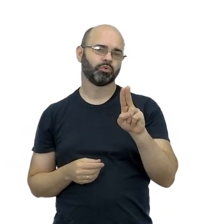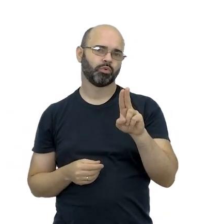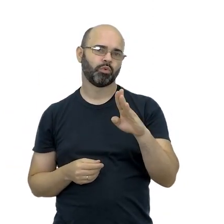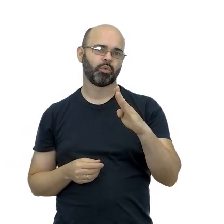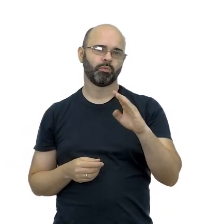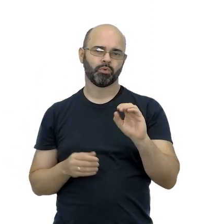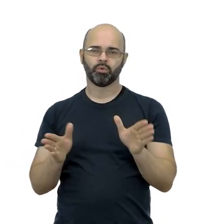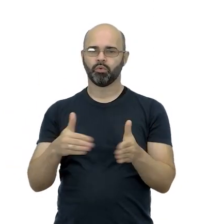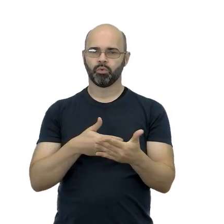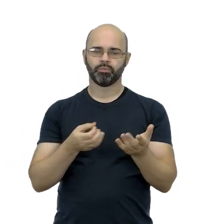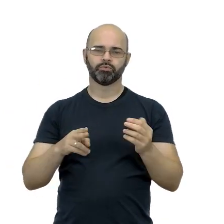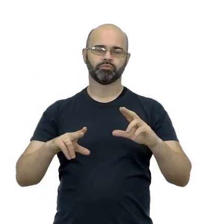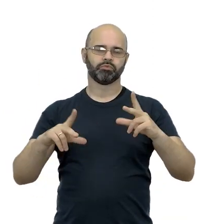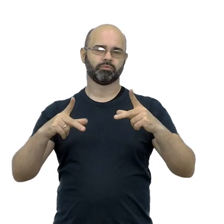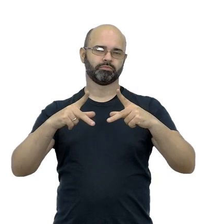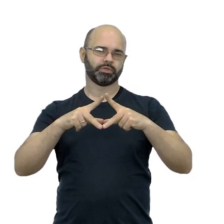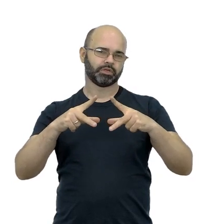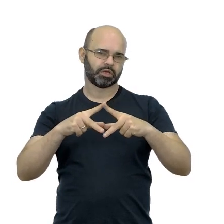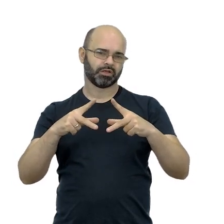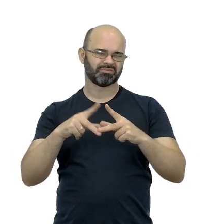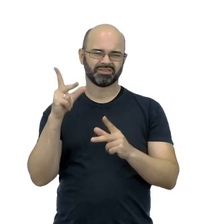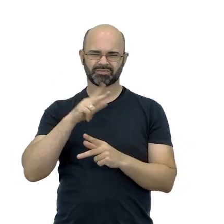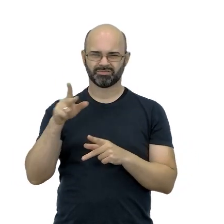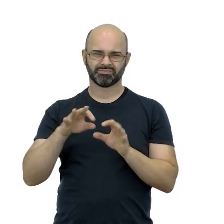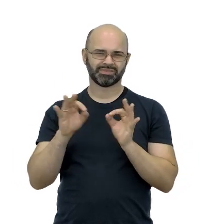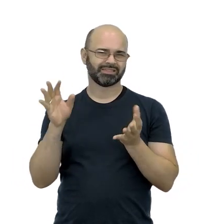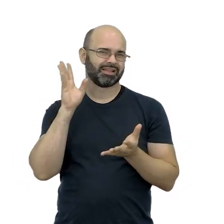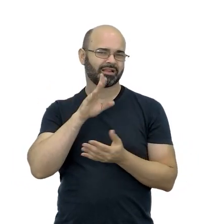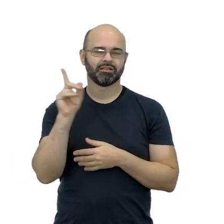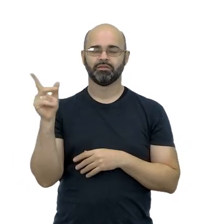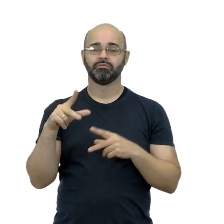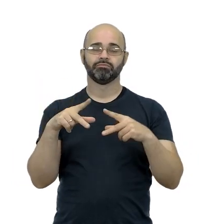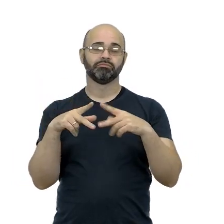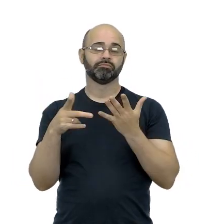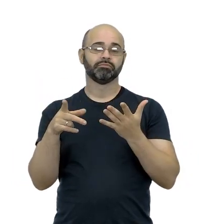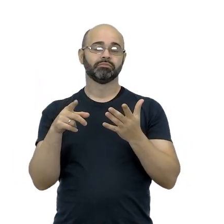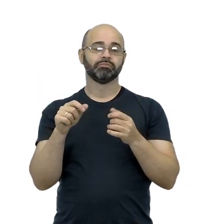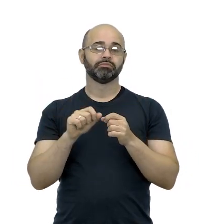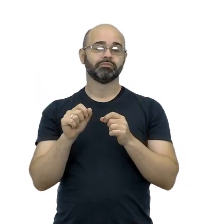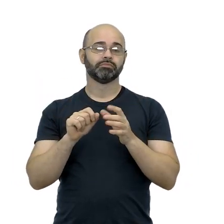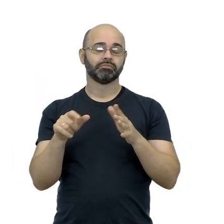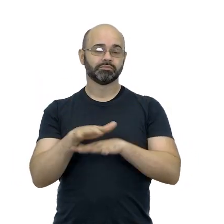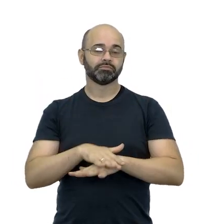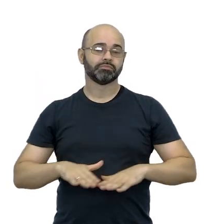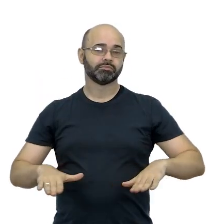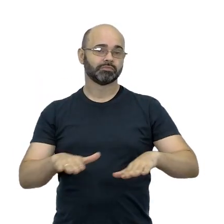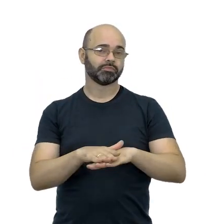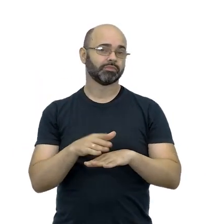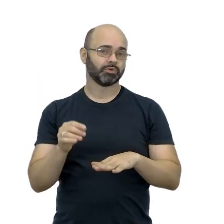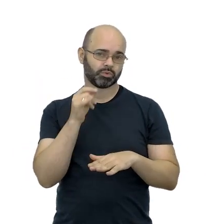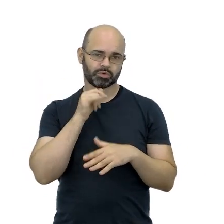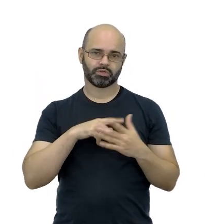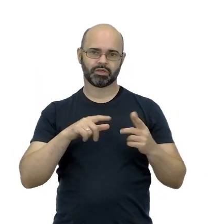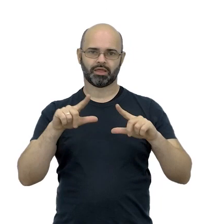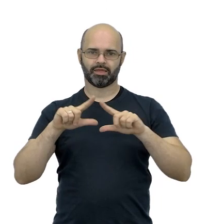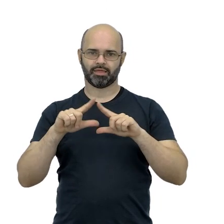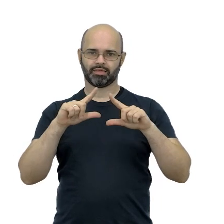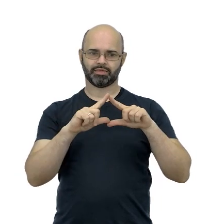aí não é uma figura bonitinha como essa, é uma figura espacial que ela é formada por quê? Por vários